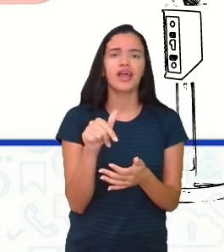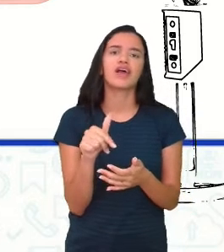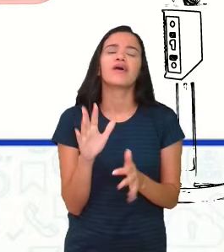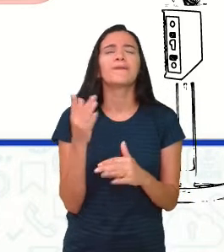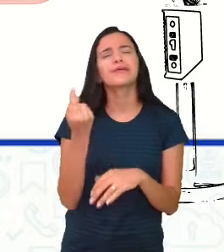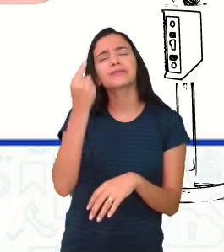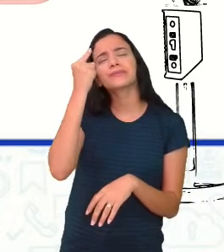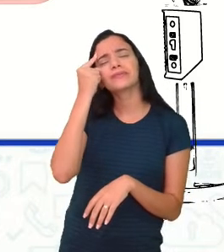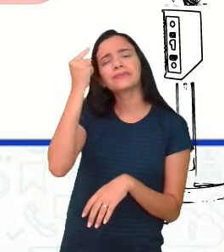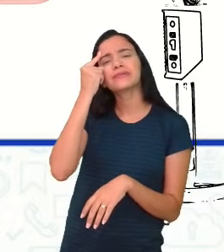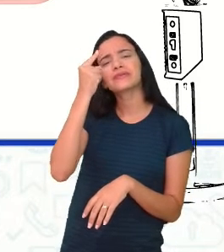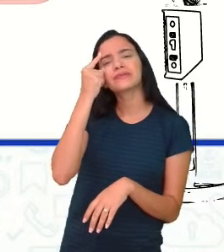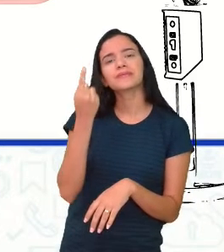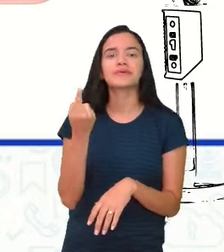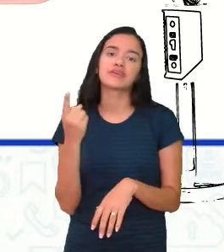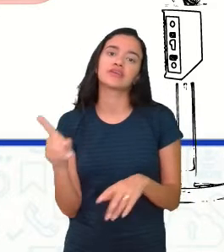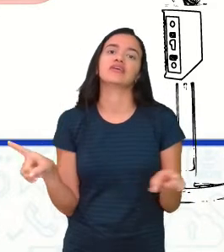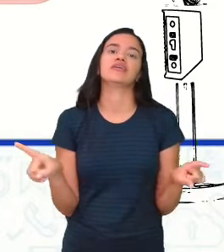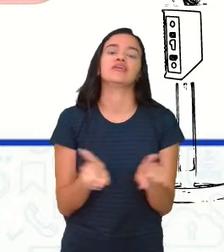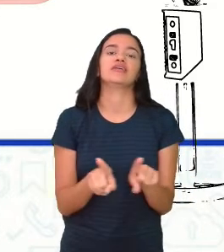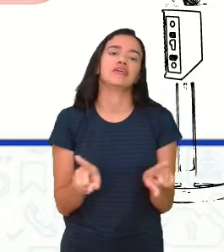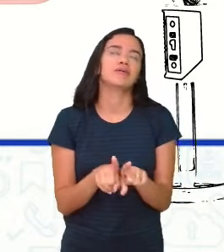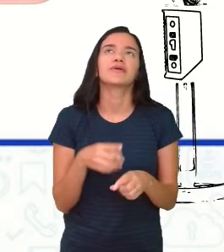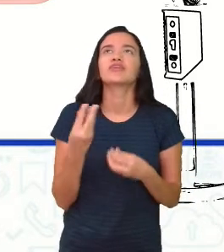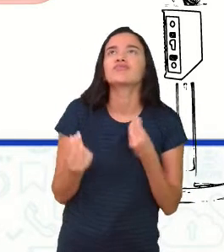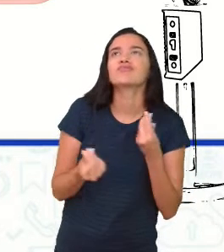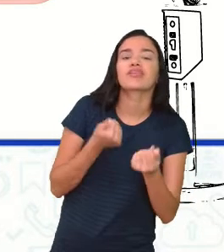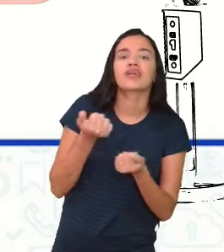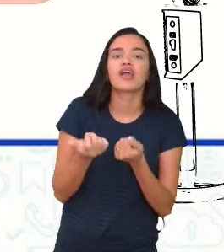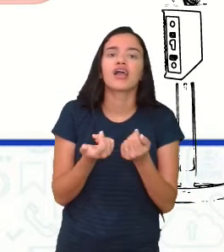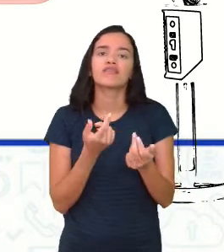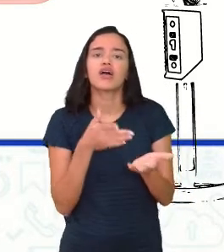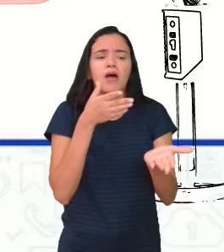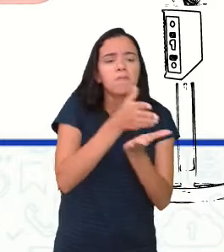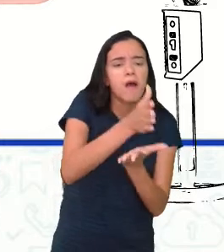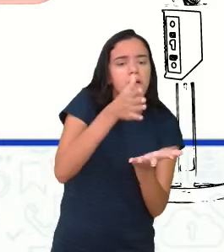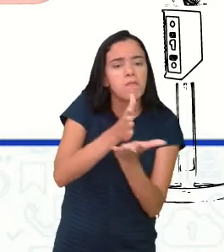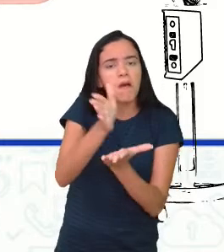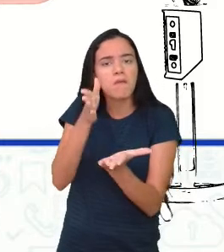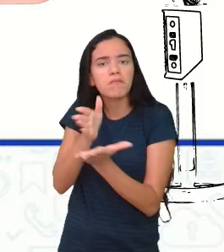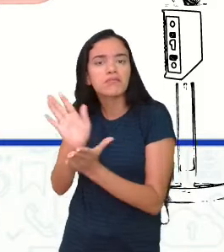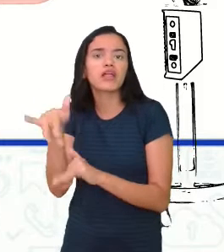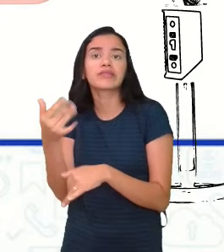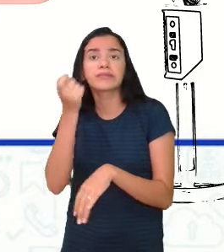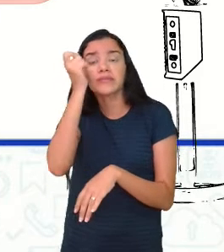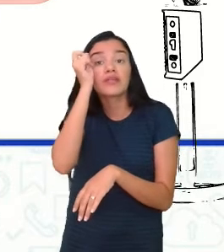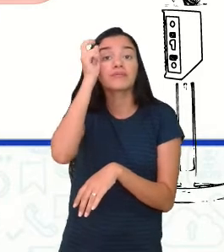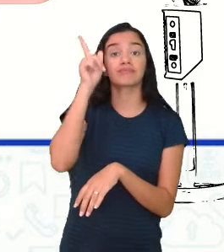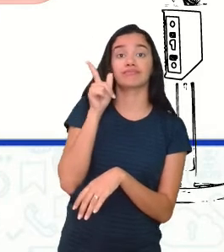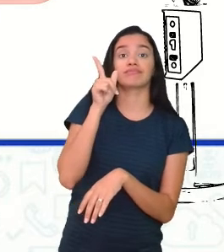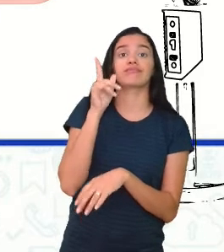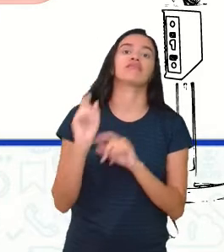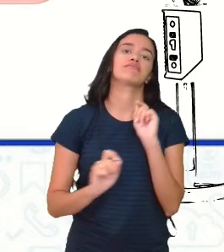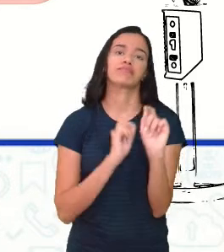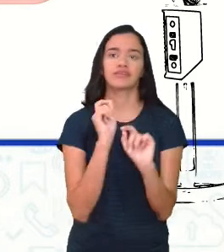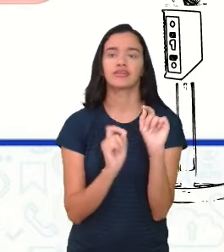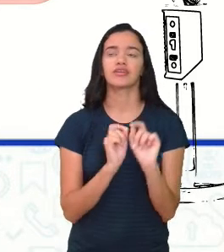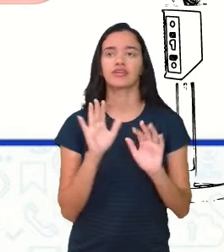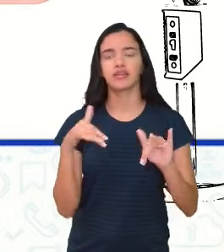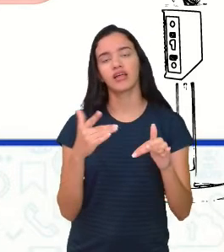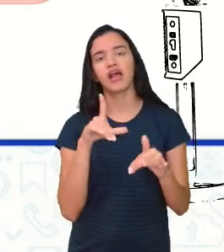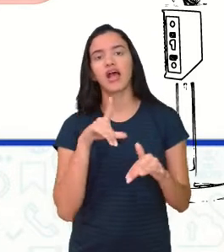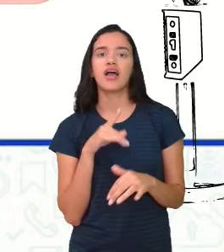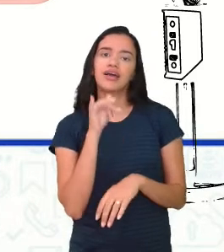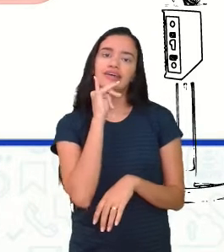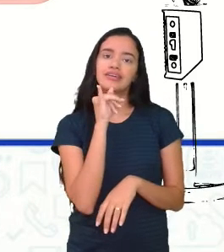vários pensamentos, né, várias vertentes, né, de pensamento, de ideia a respeito do que seja. Então, existe,